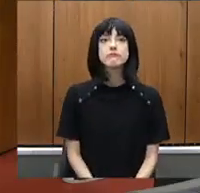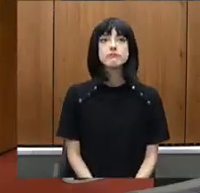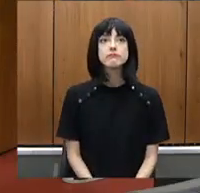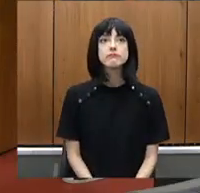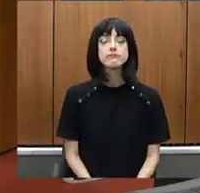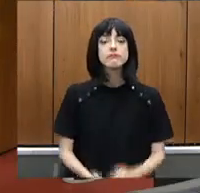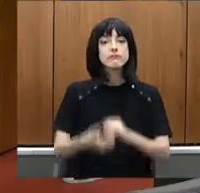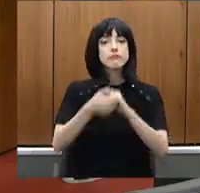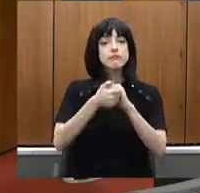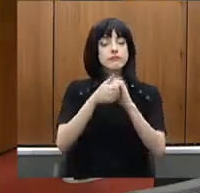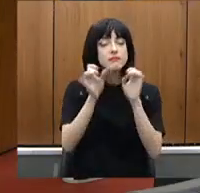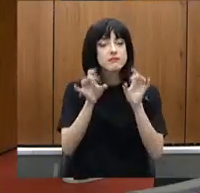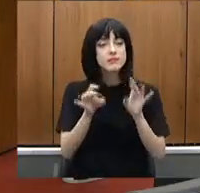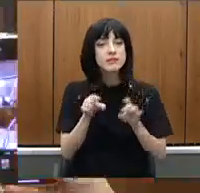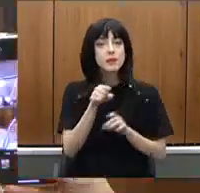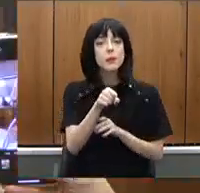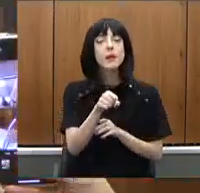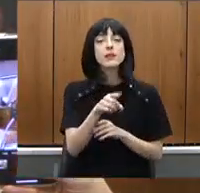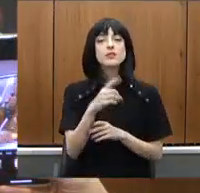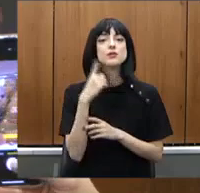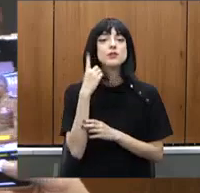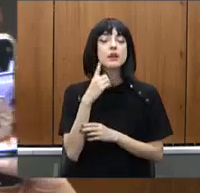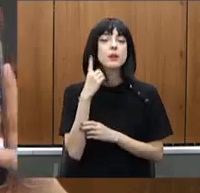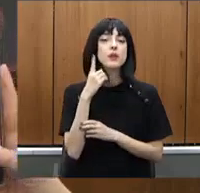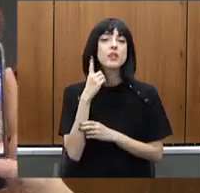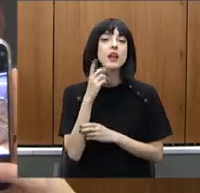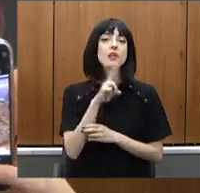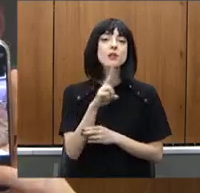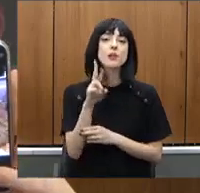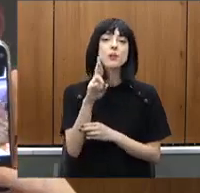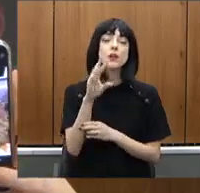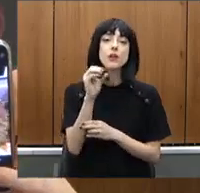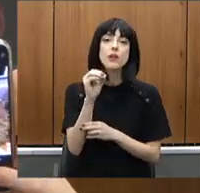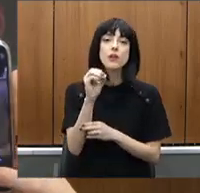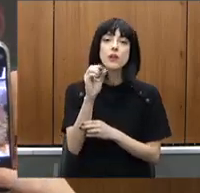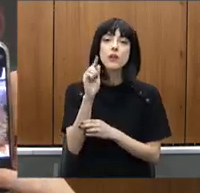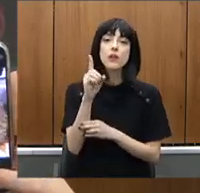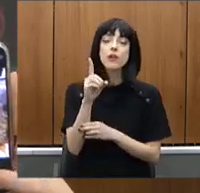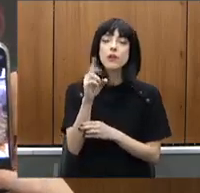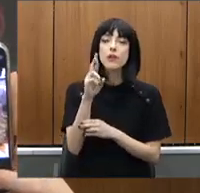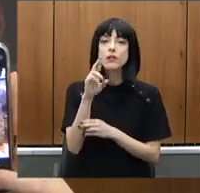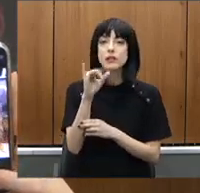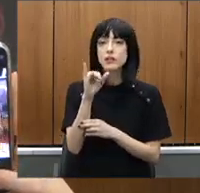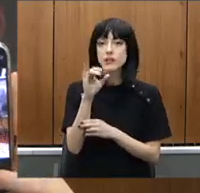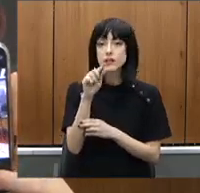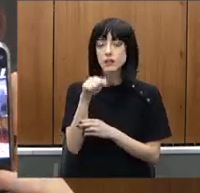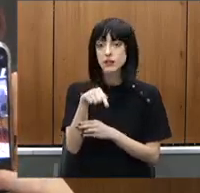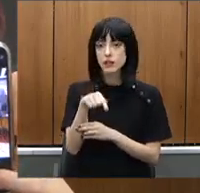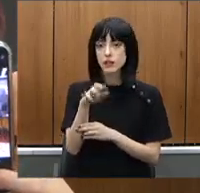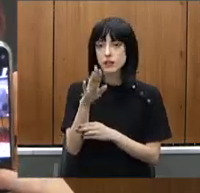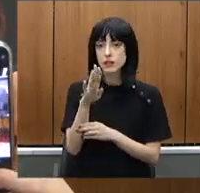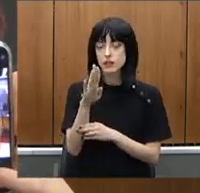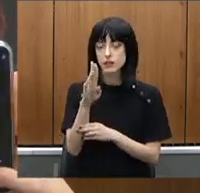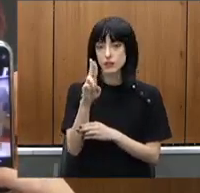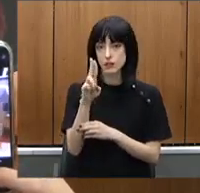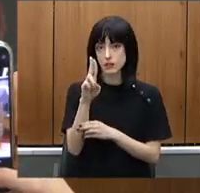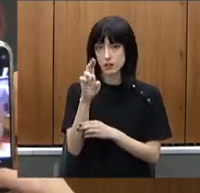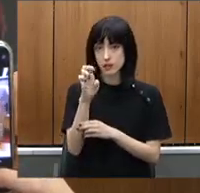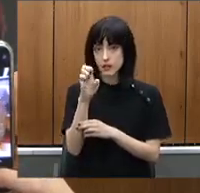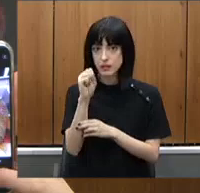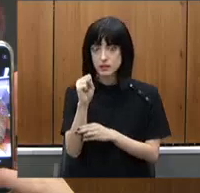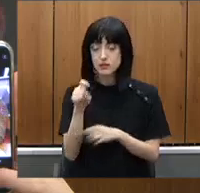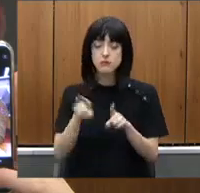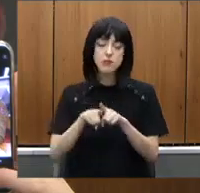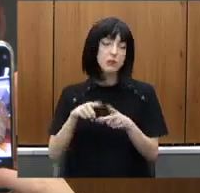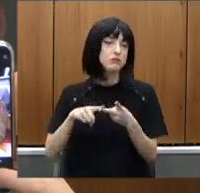Deputado Rodrigues o nosso Deputado João Leite Deputado que nós estamos presente aqui agradecer